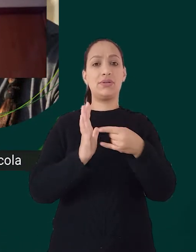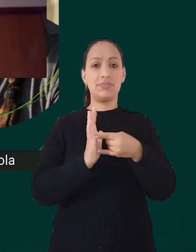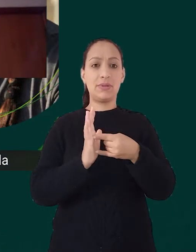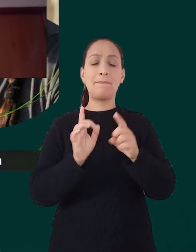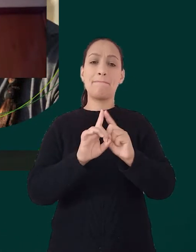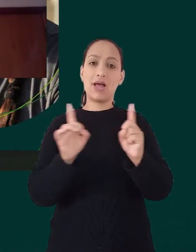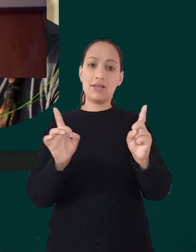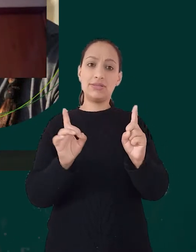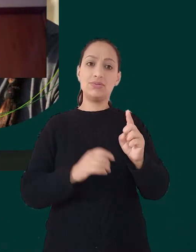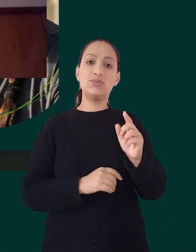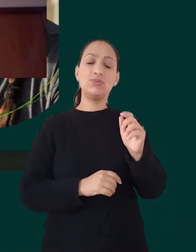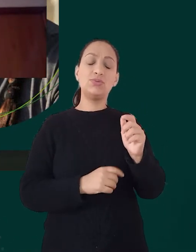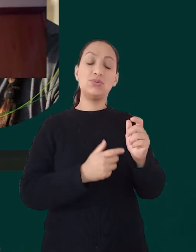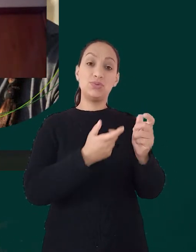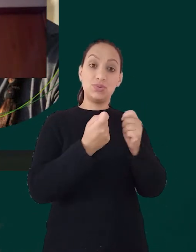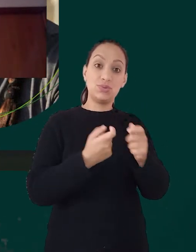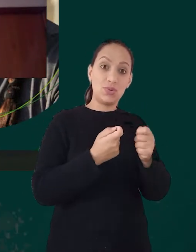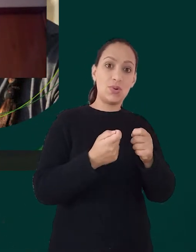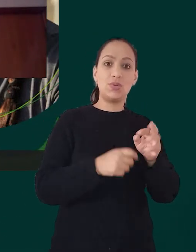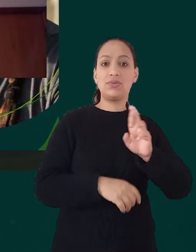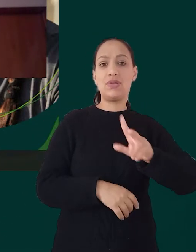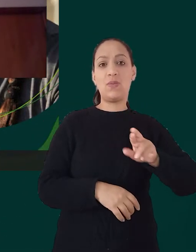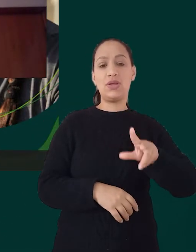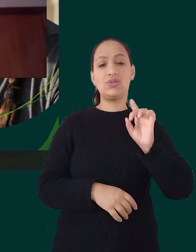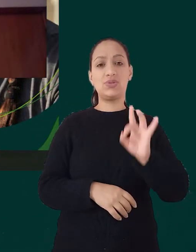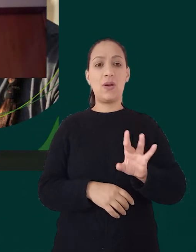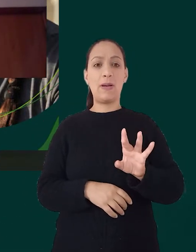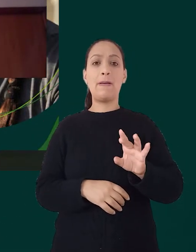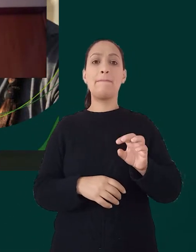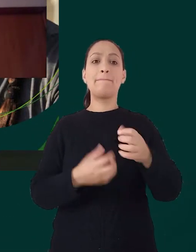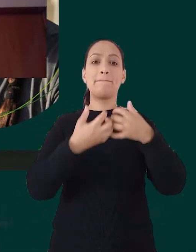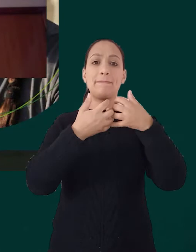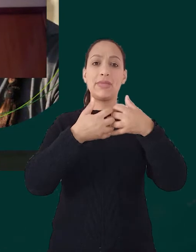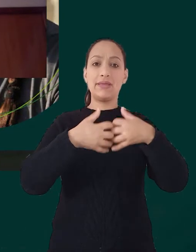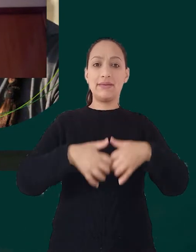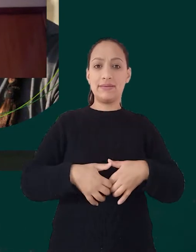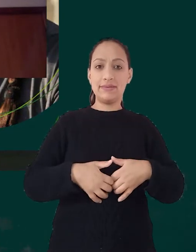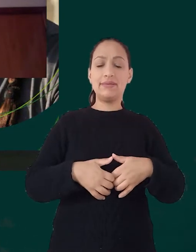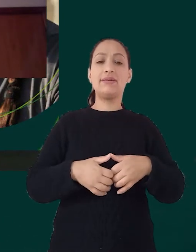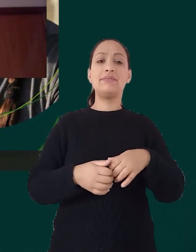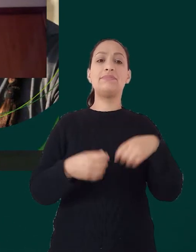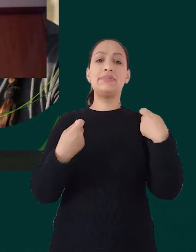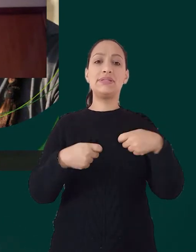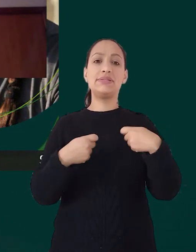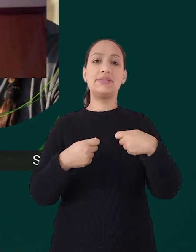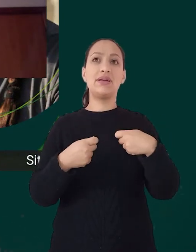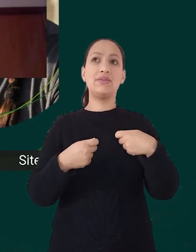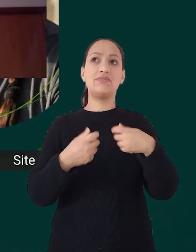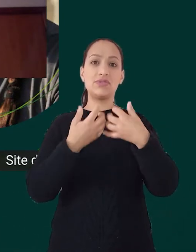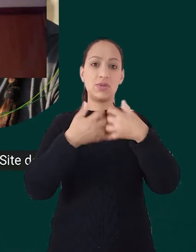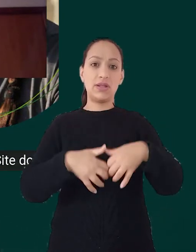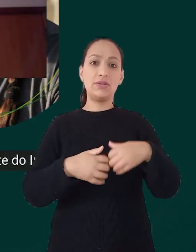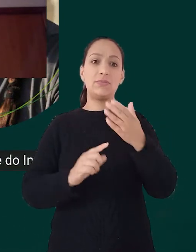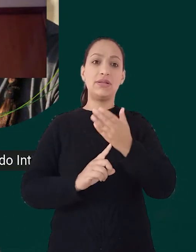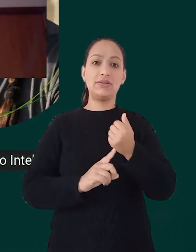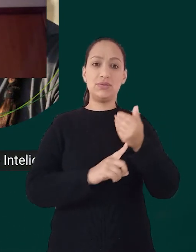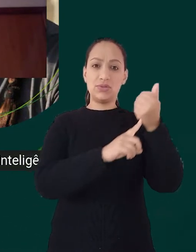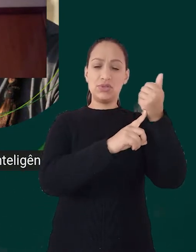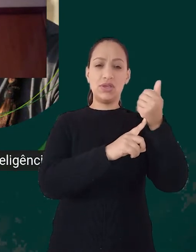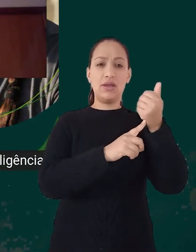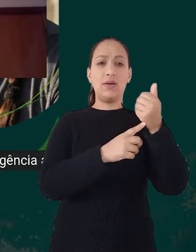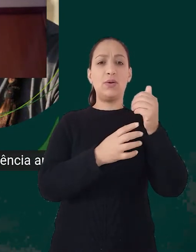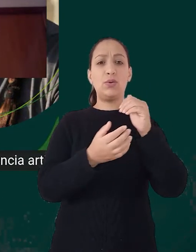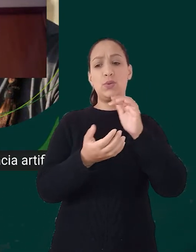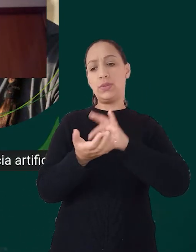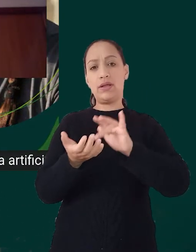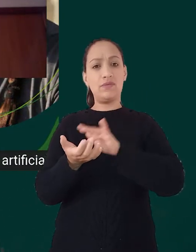o jogo não é somente a mecânica. O jogo ele também funciona através de uma tecnologia onde tu usa o touch para o telefone, usa